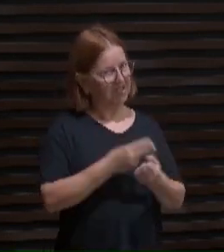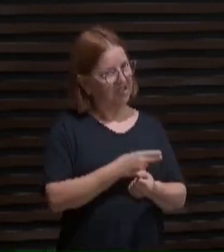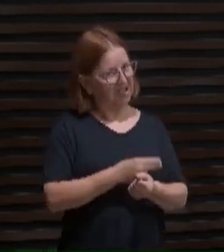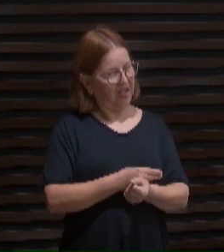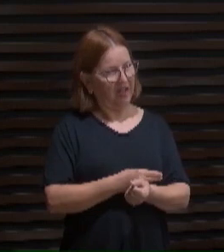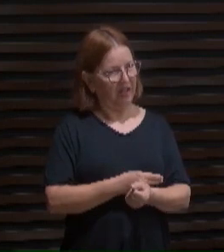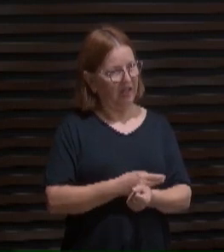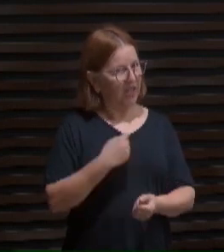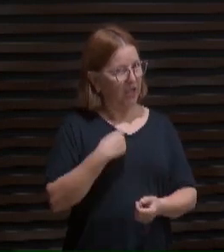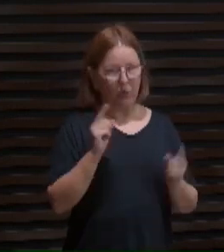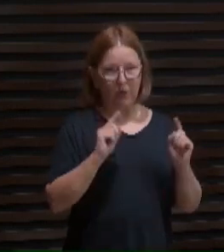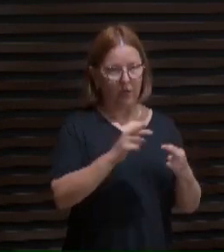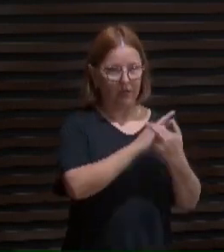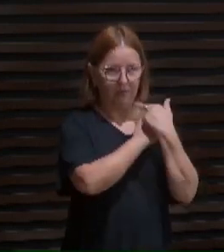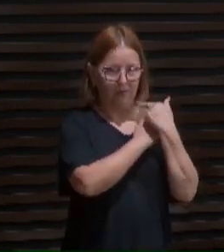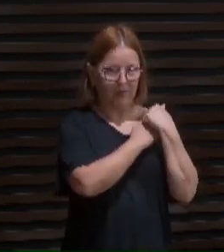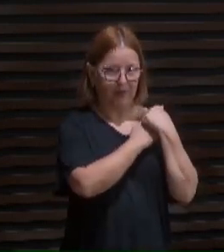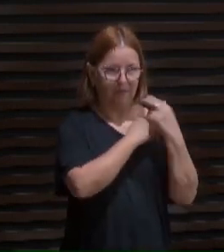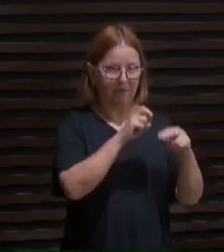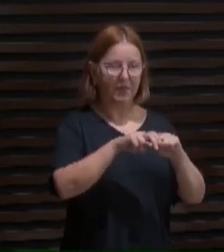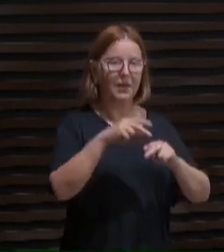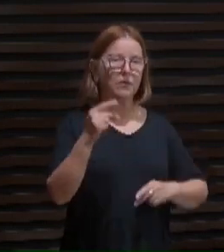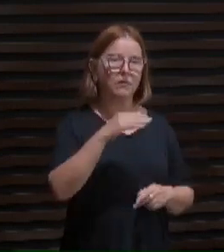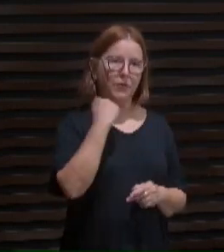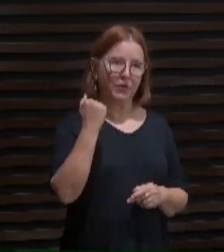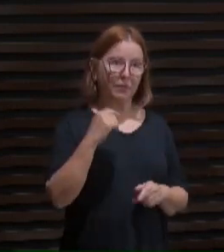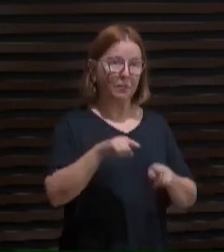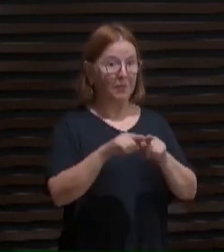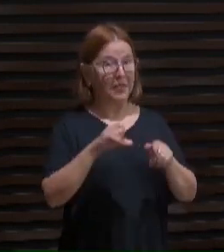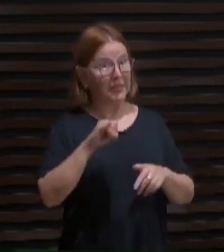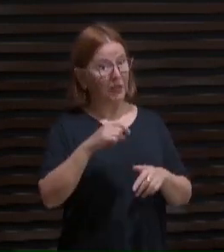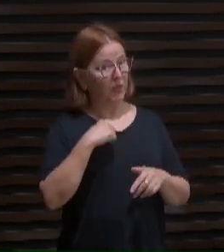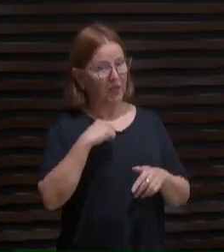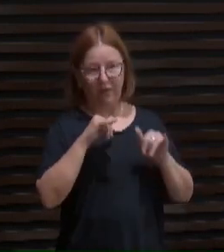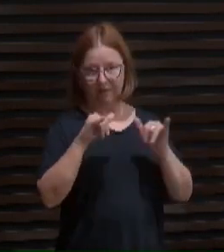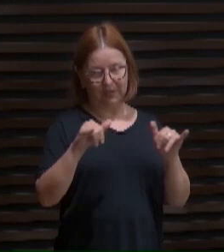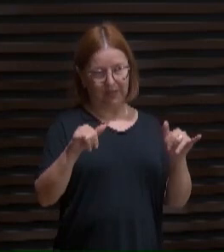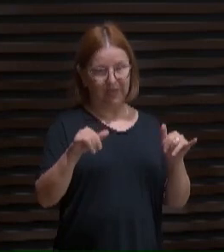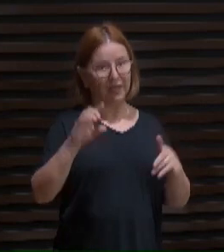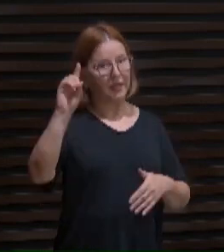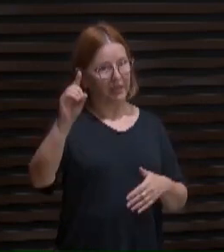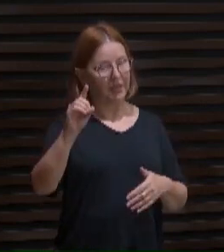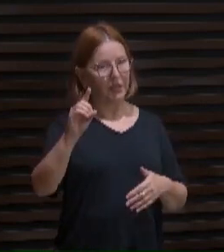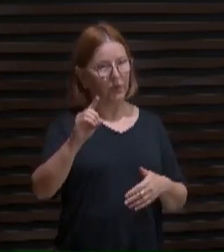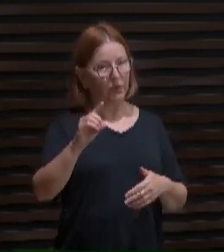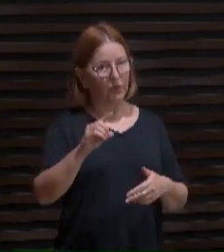minhas costas. Mas se eu não avisar, Deus vai me requerer. E